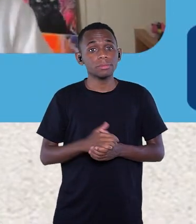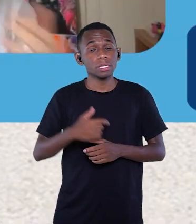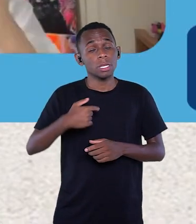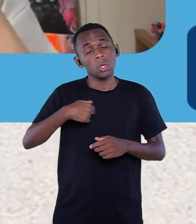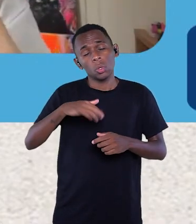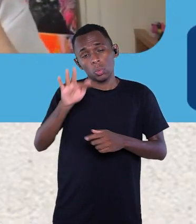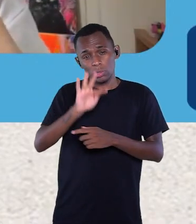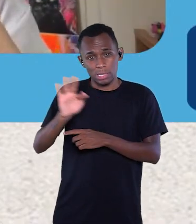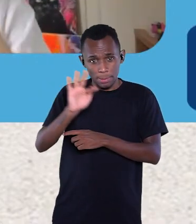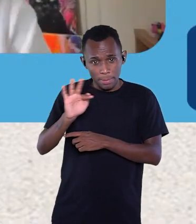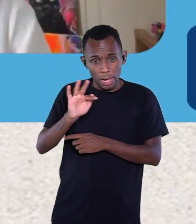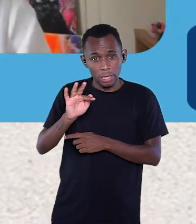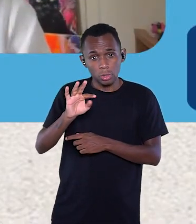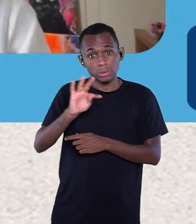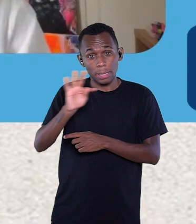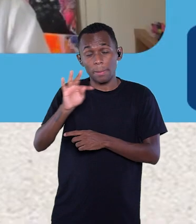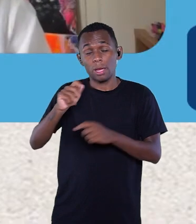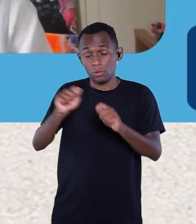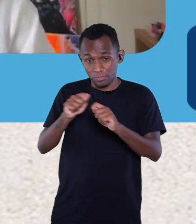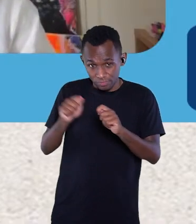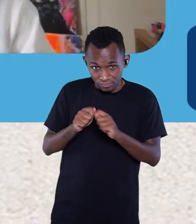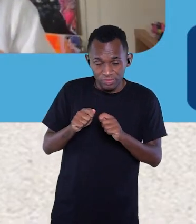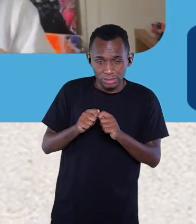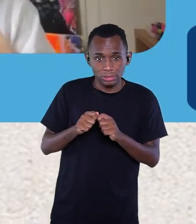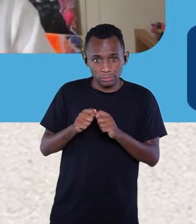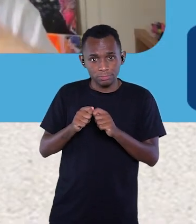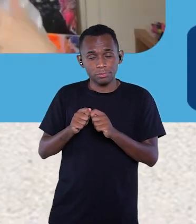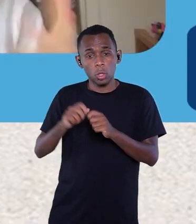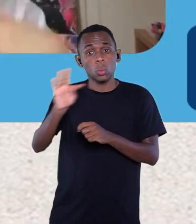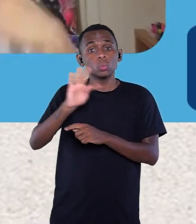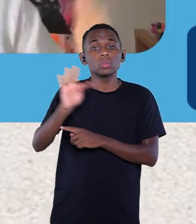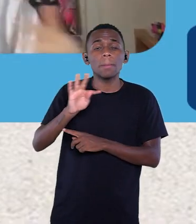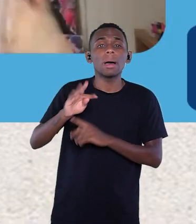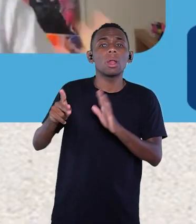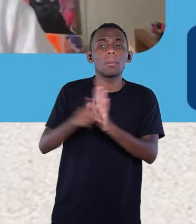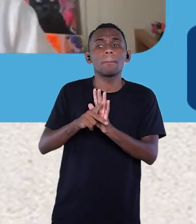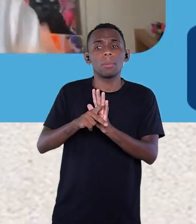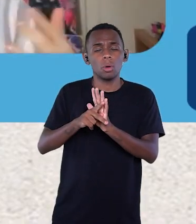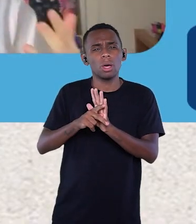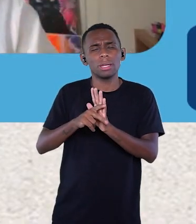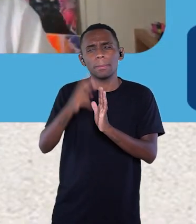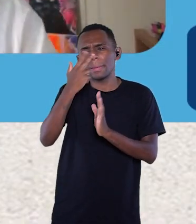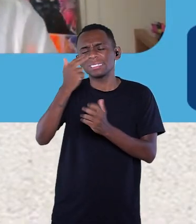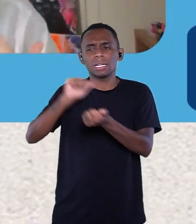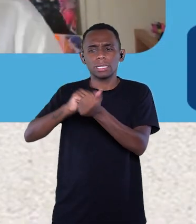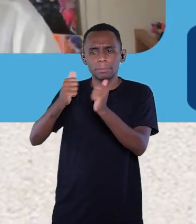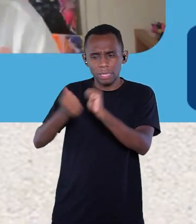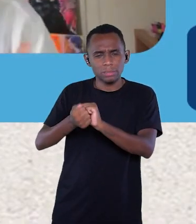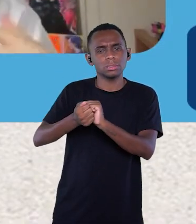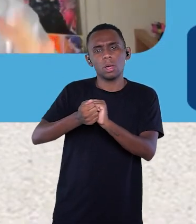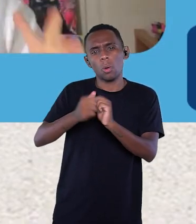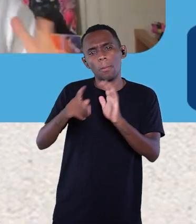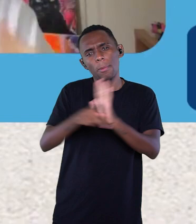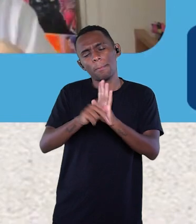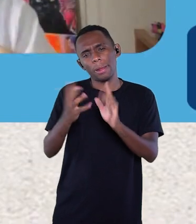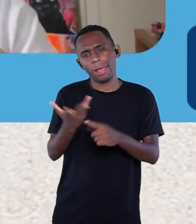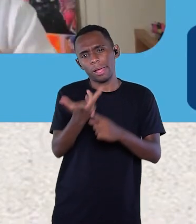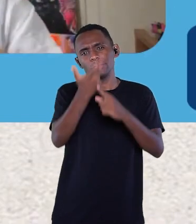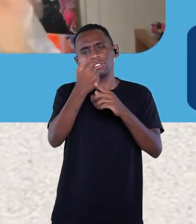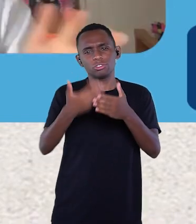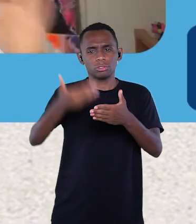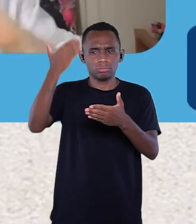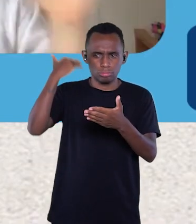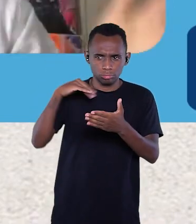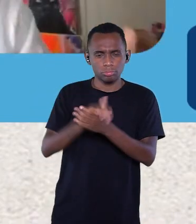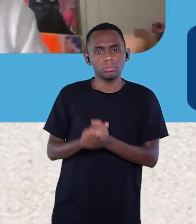fiz um trabalho que era um trabalho que era uma espécie de releitura que a gente tinha que fazer de algum artista, e eu escolhi